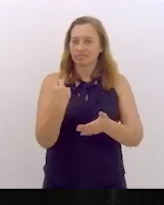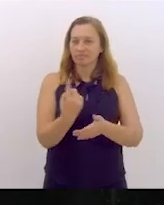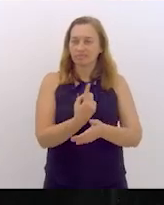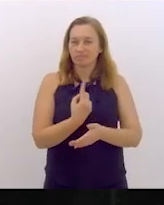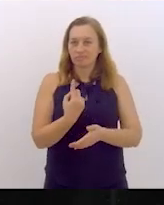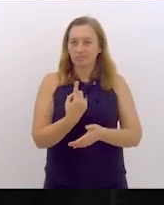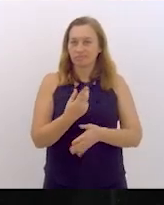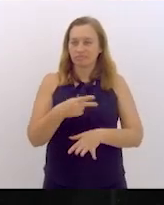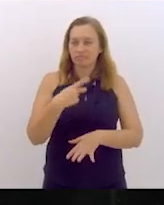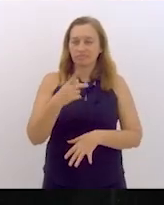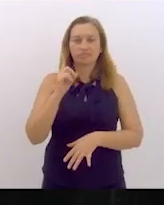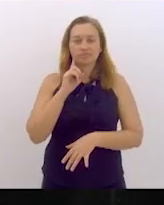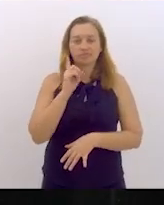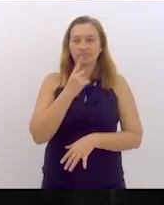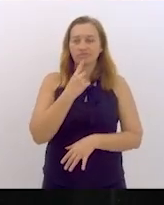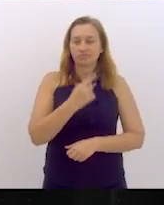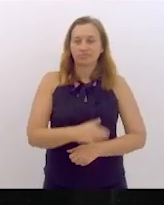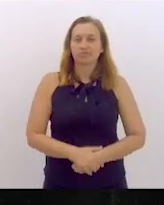deficientes auditivos